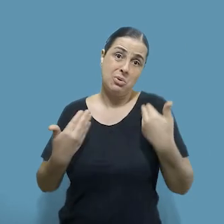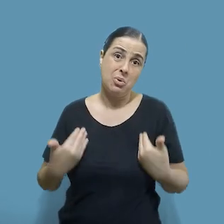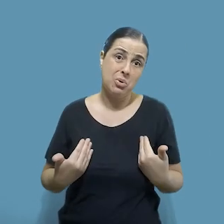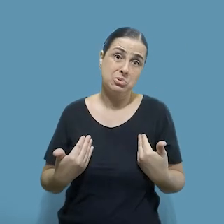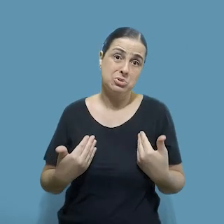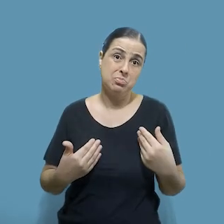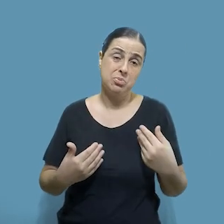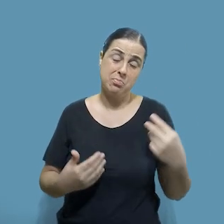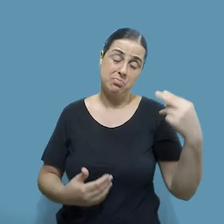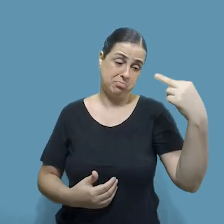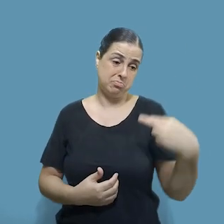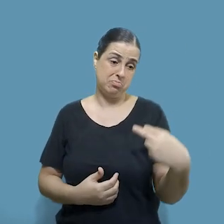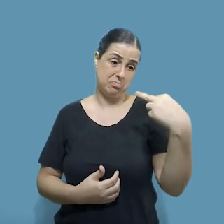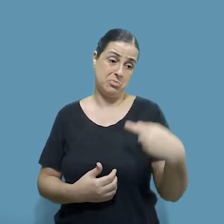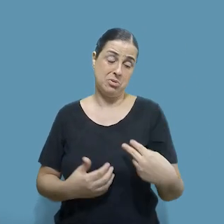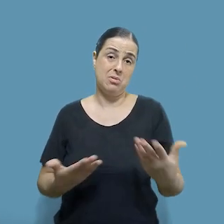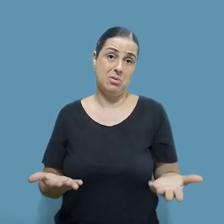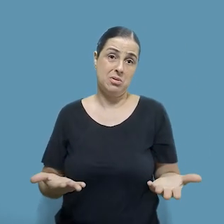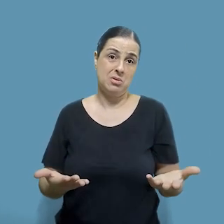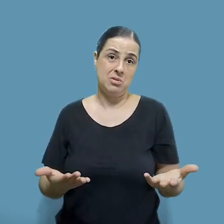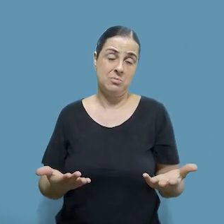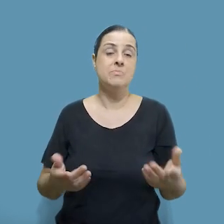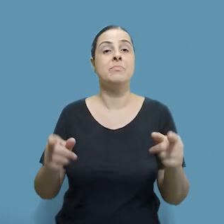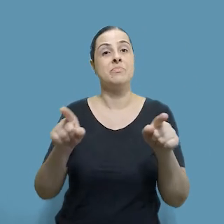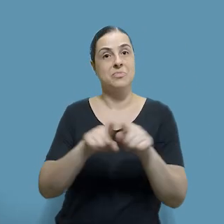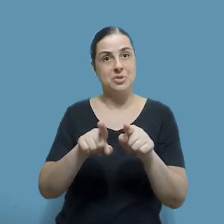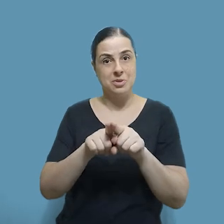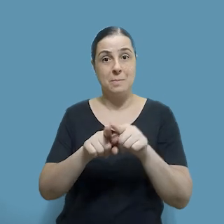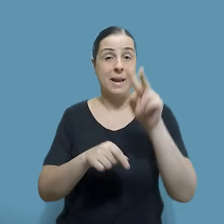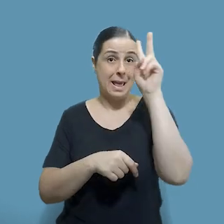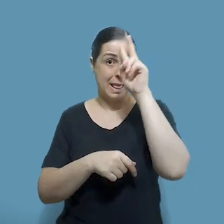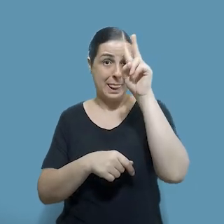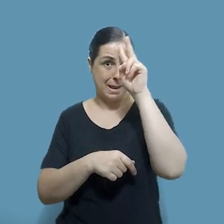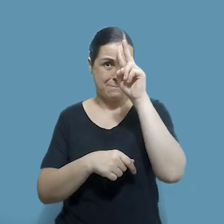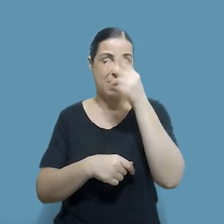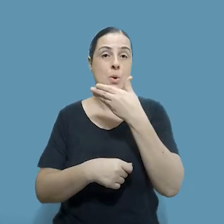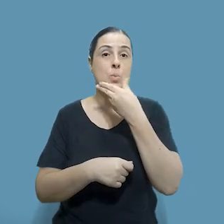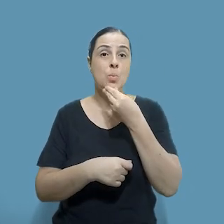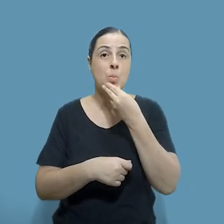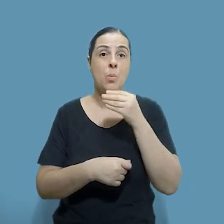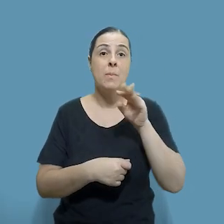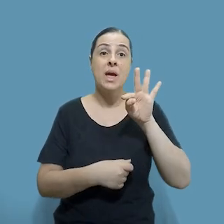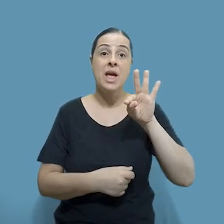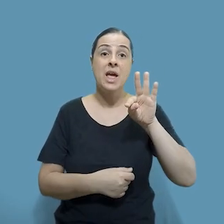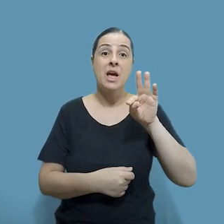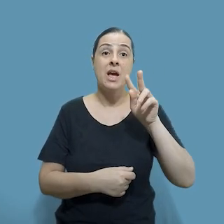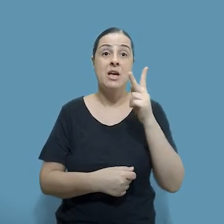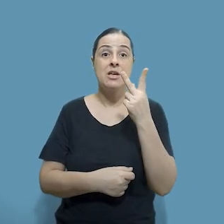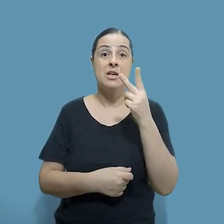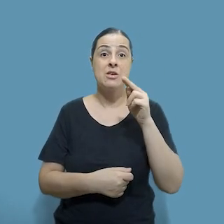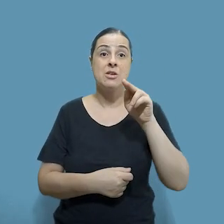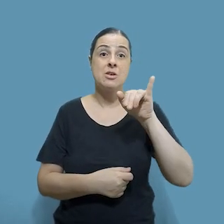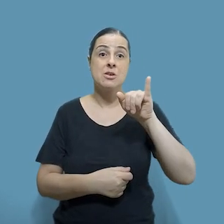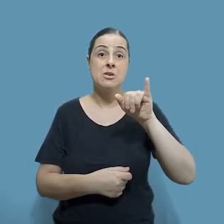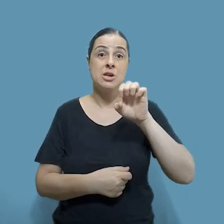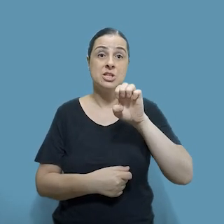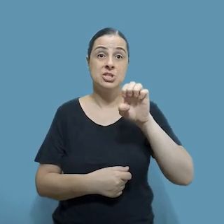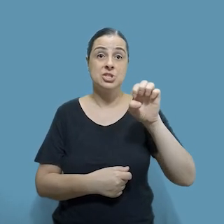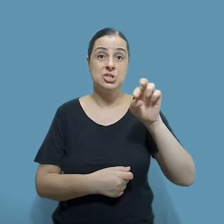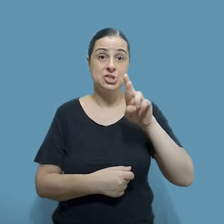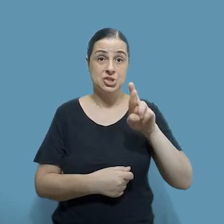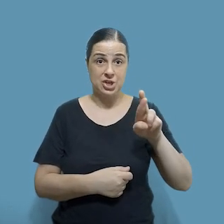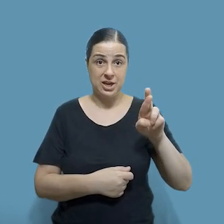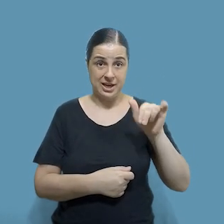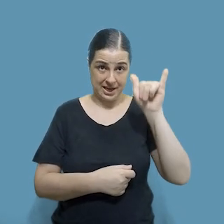E eu lembrei agora também, você falou isso, me lembrou e a Fabi falou do Thierry, eu lembrei que com o Thierry a gente conversou muito sobre autonomia, né? Que é uma